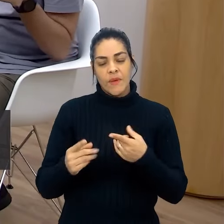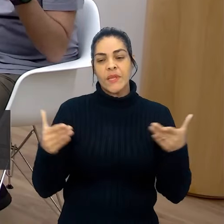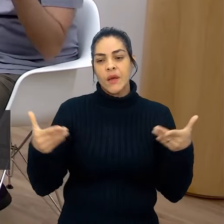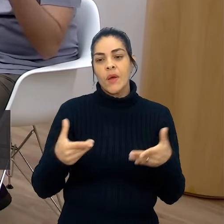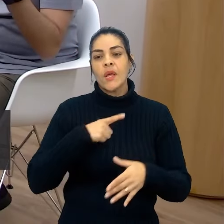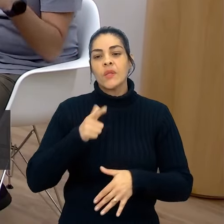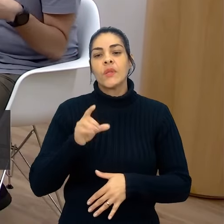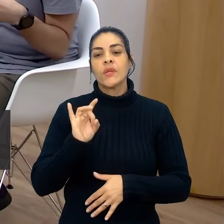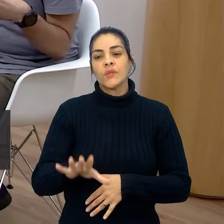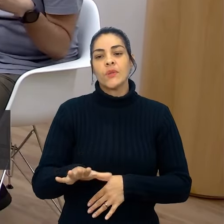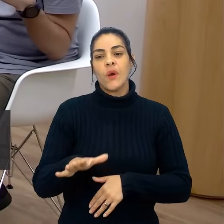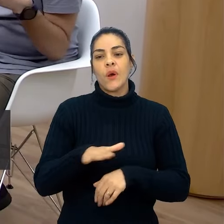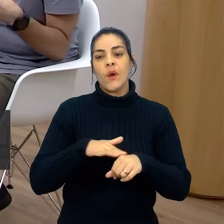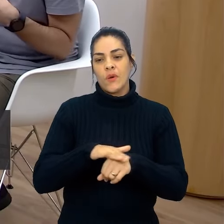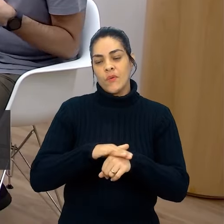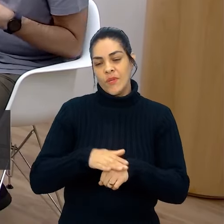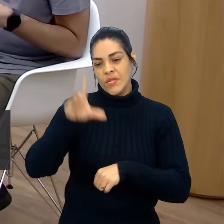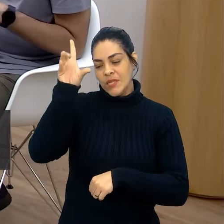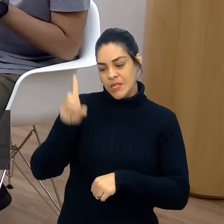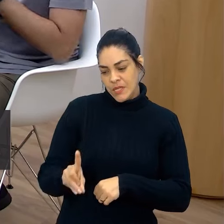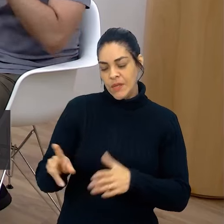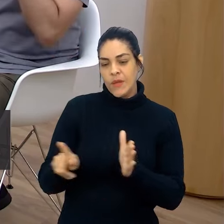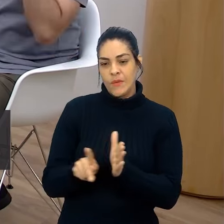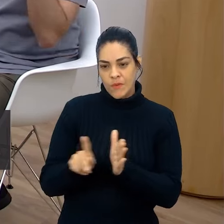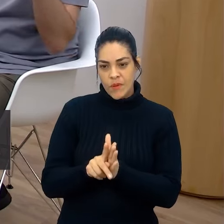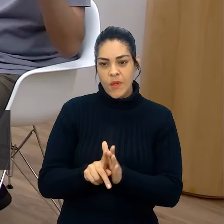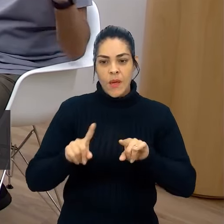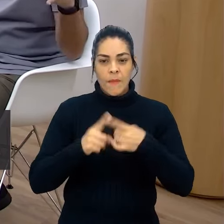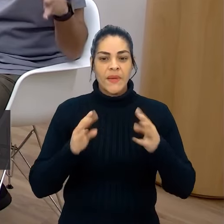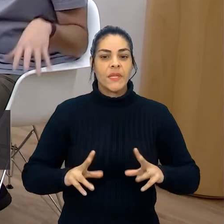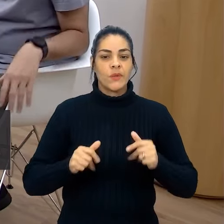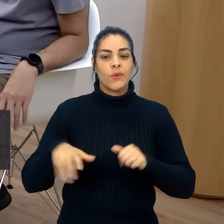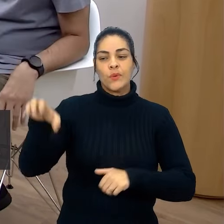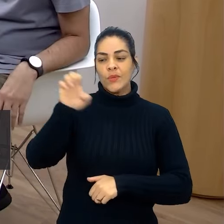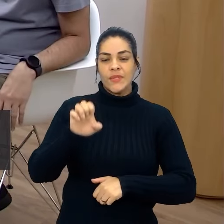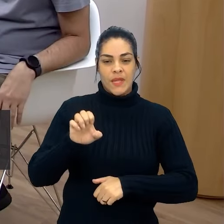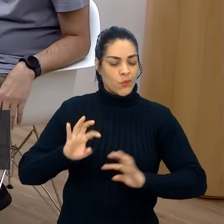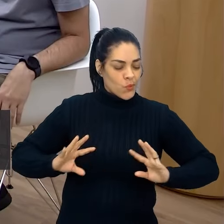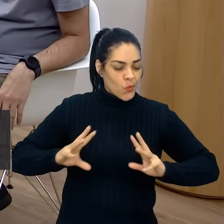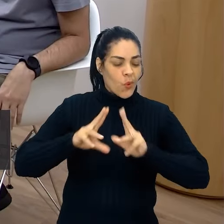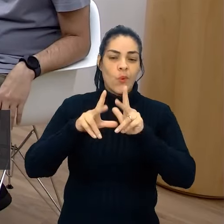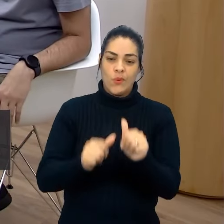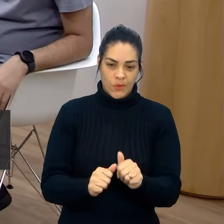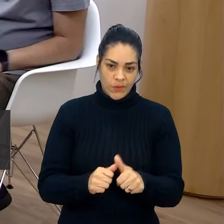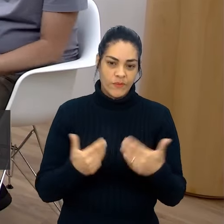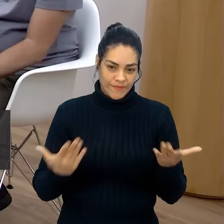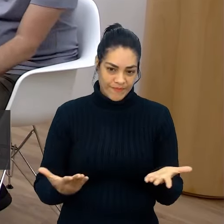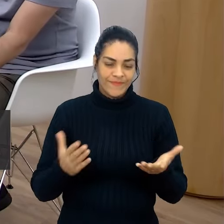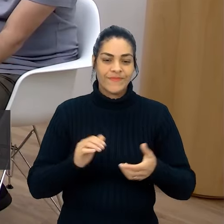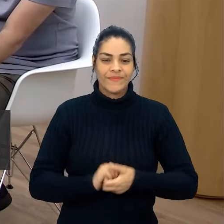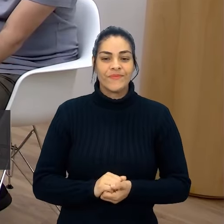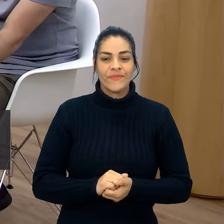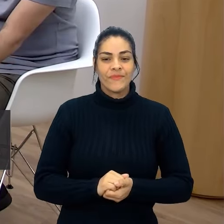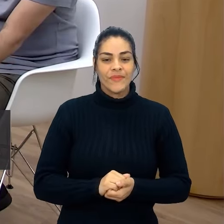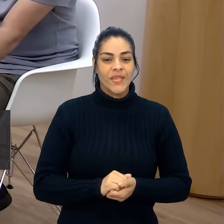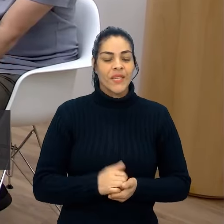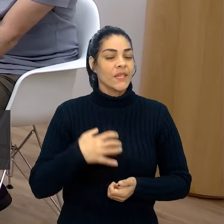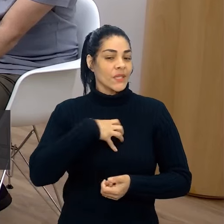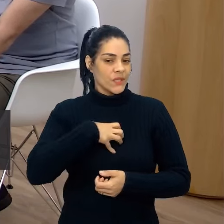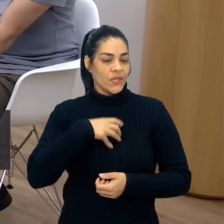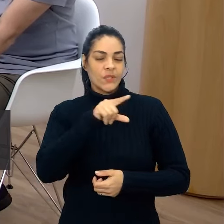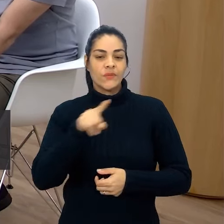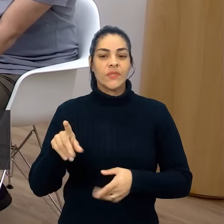por exemplo, restrito à diretoria de ensino, né? Então agora vai ser o estado inteiro. Sim. Imagina. É uma forma de